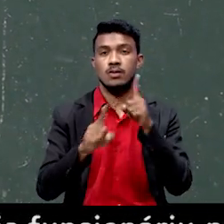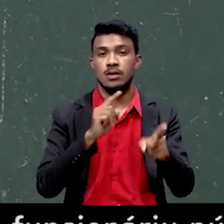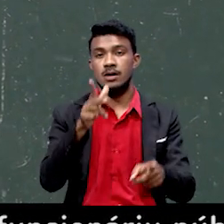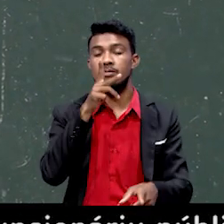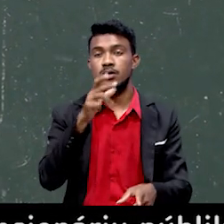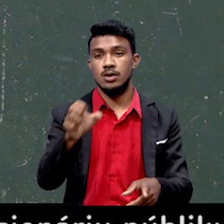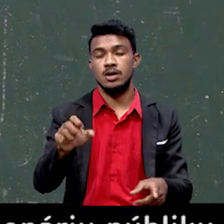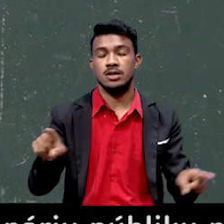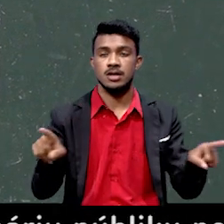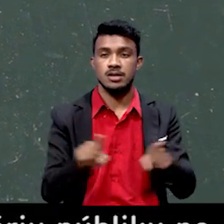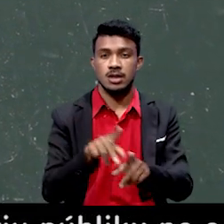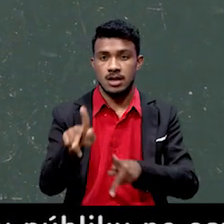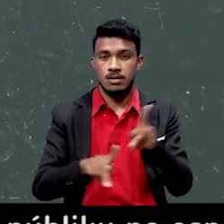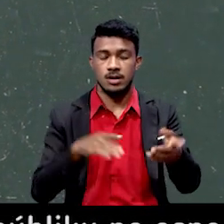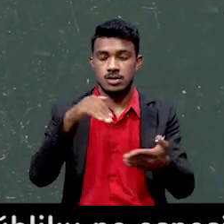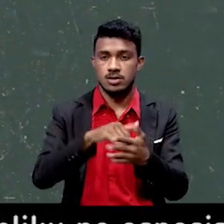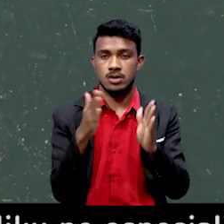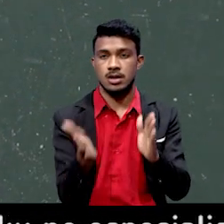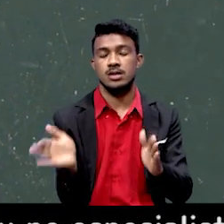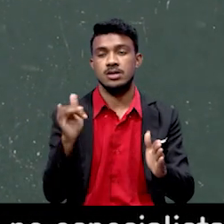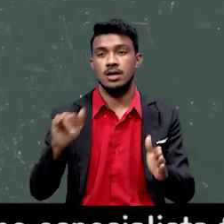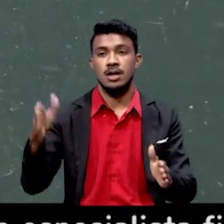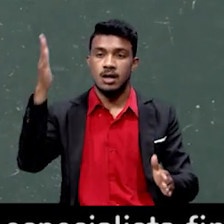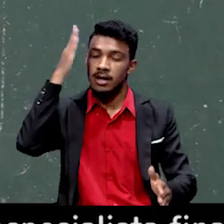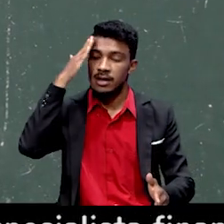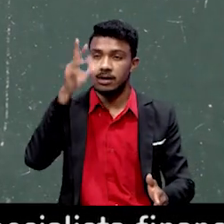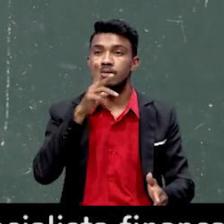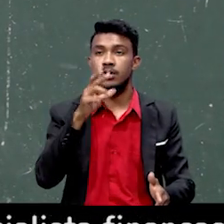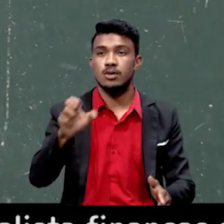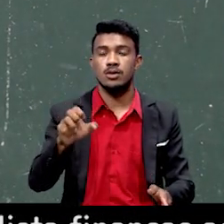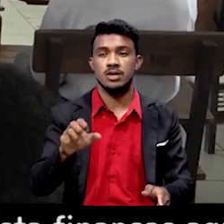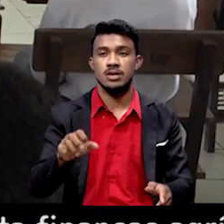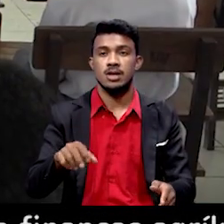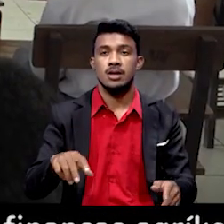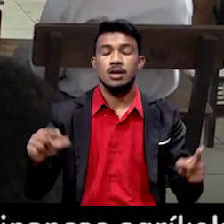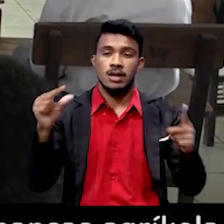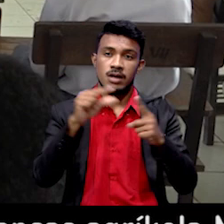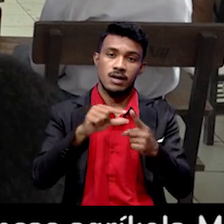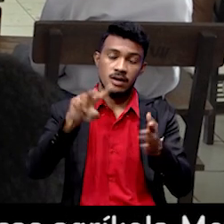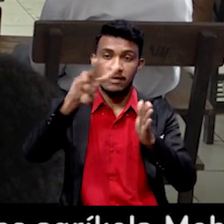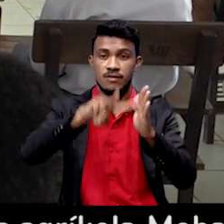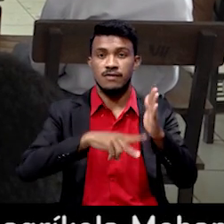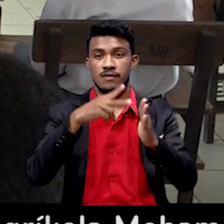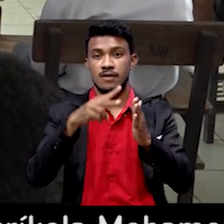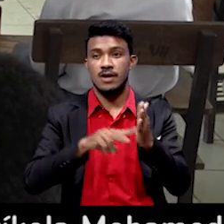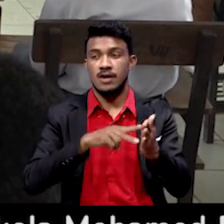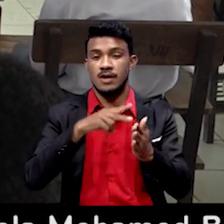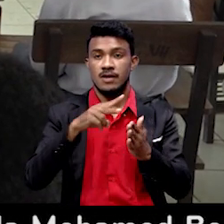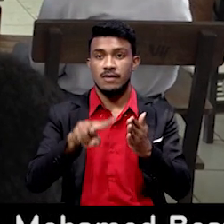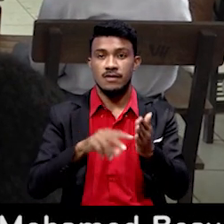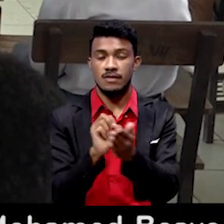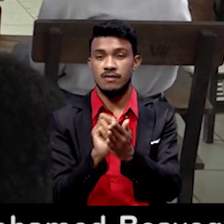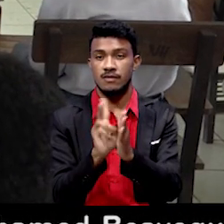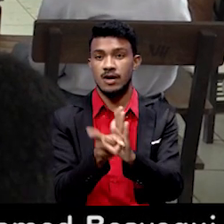tamba mas que estudante sira hatene português e a gramática no estrutura bem hira hakerek, no hatene define no